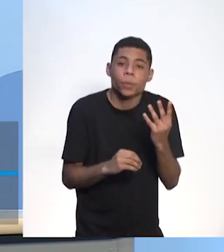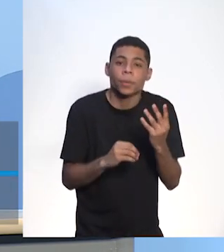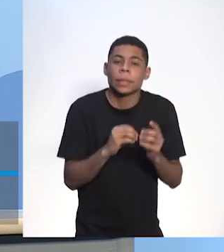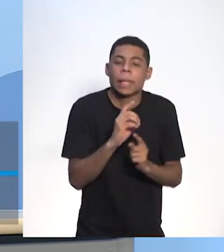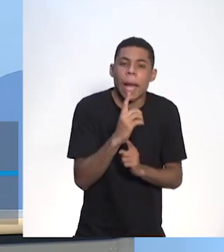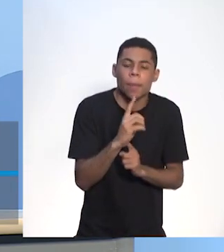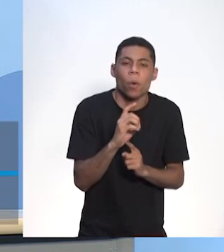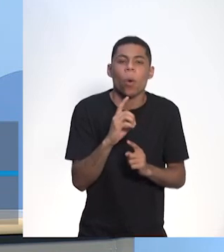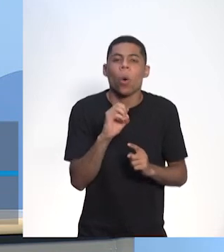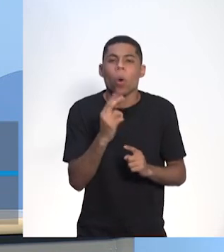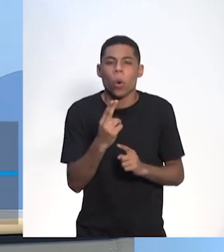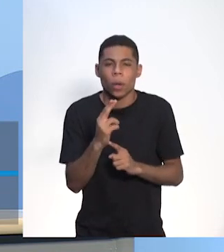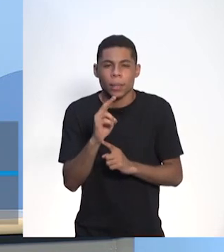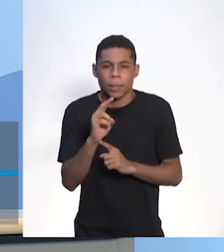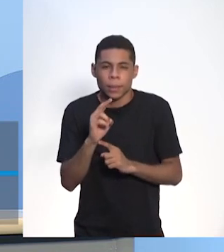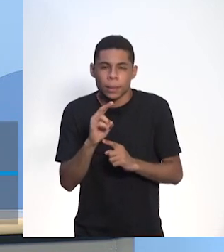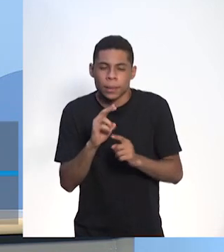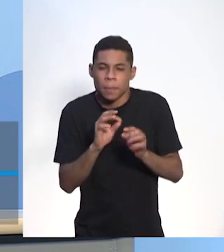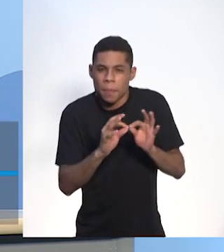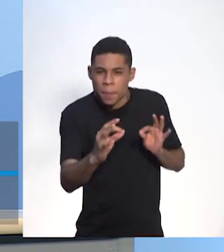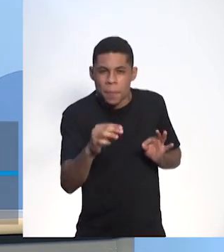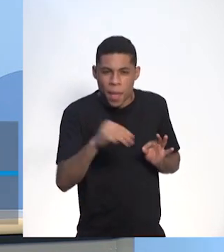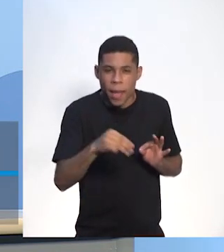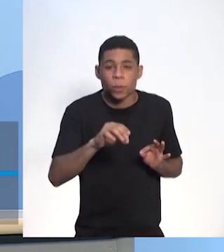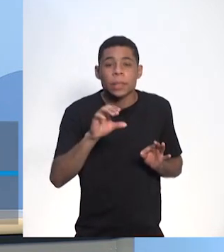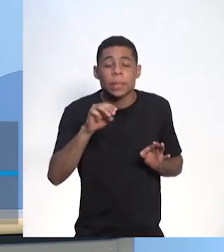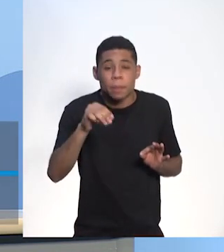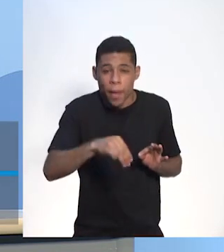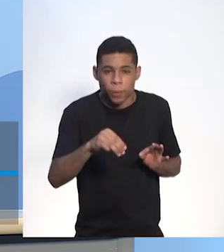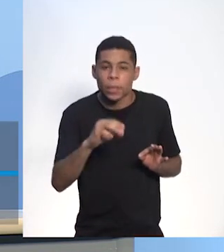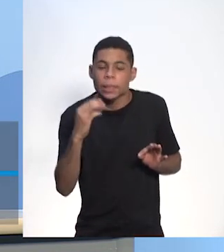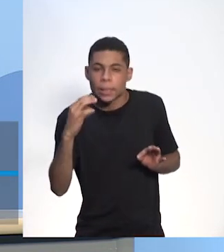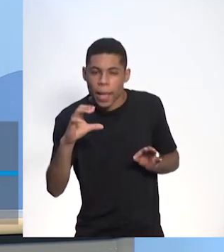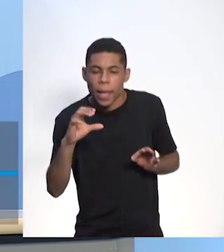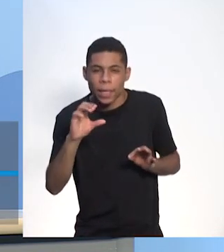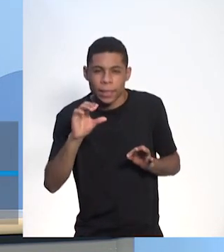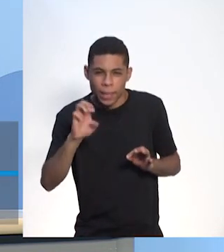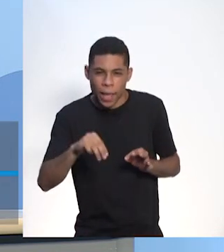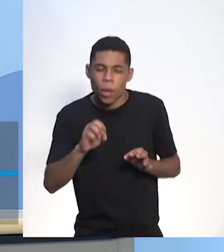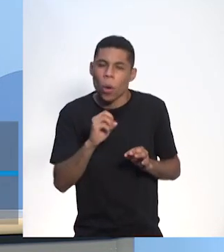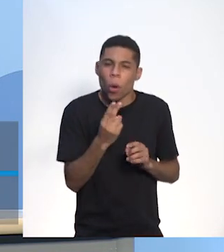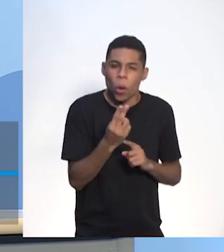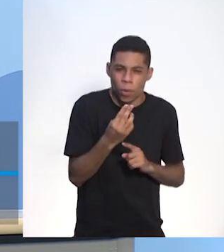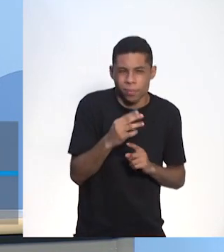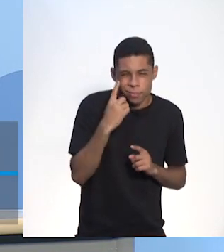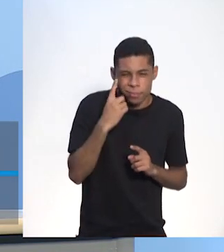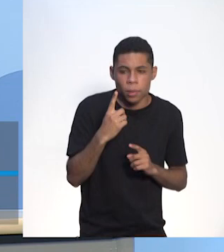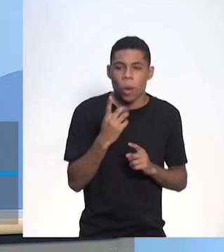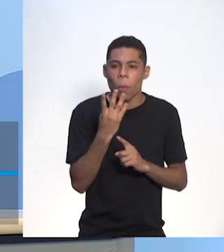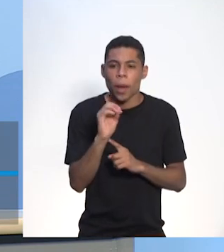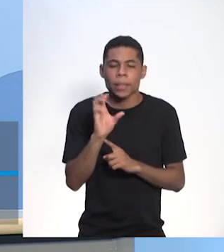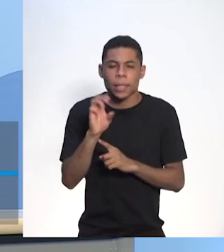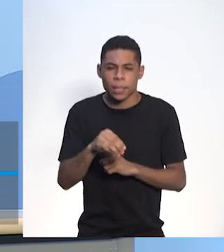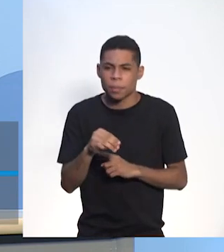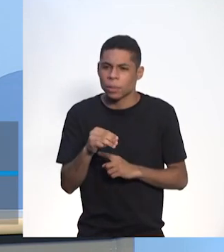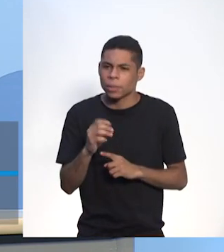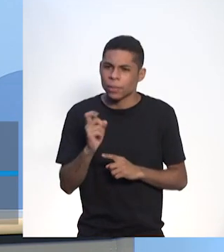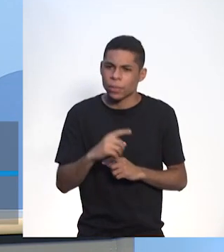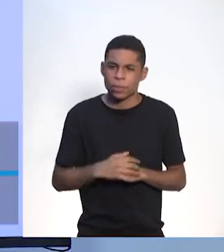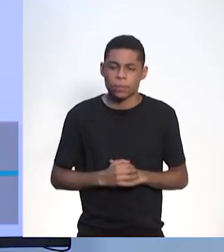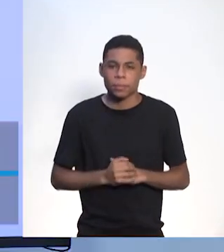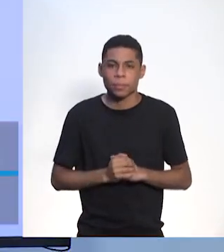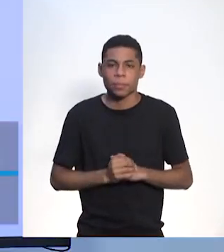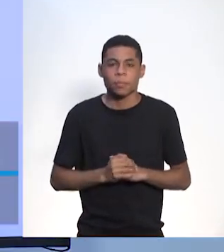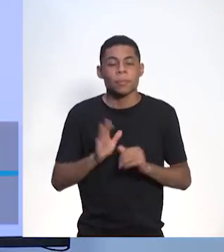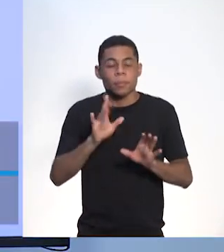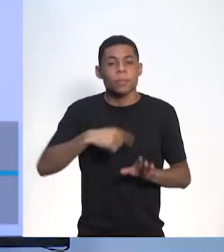centésimos, no caso, metros. Então, sim. 1.130,40 metros. Ou 40 centímetros, no caso, né? Isso. Muito bem. É isso Aí aí